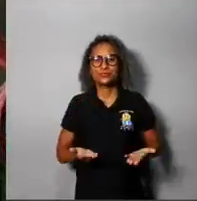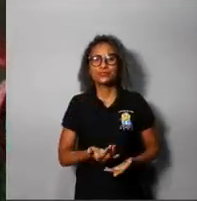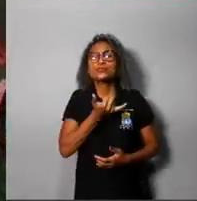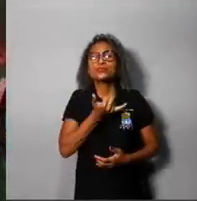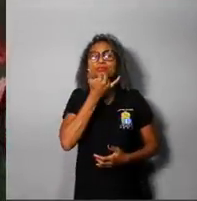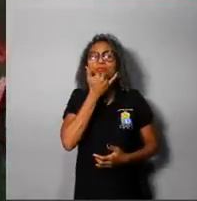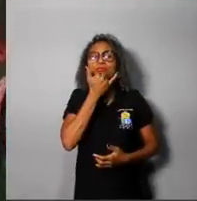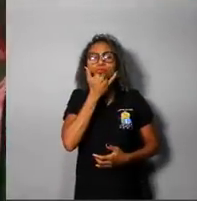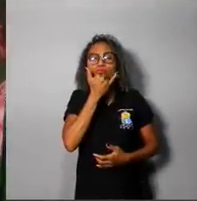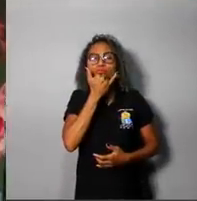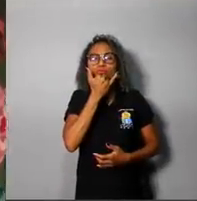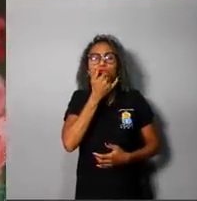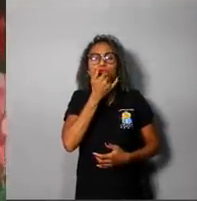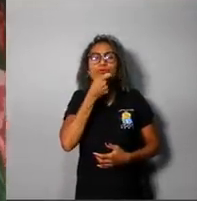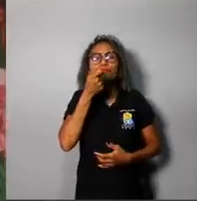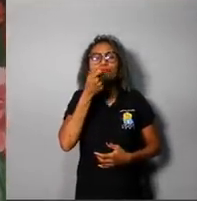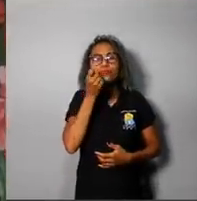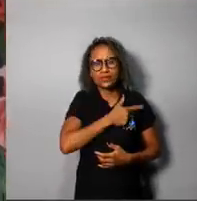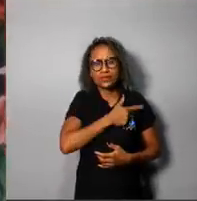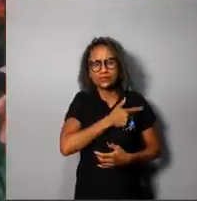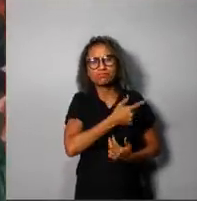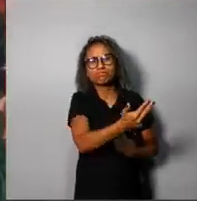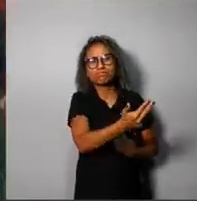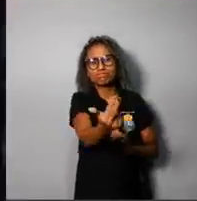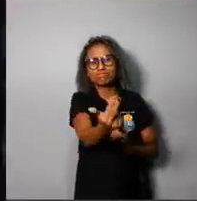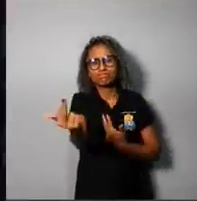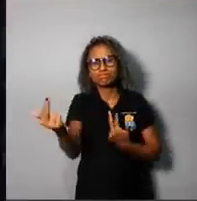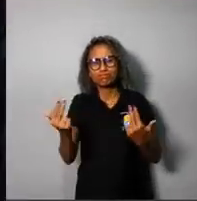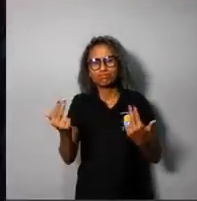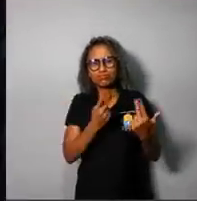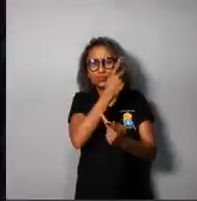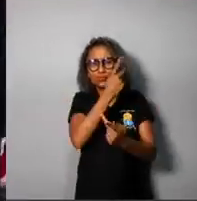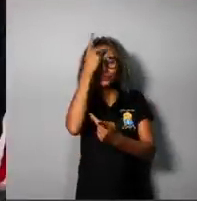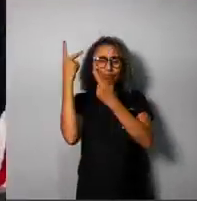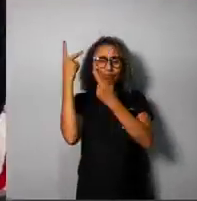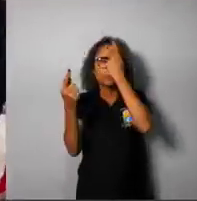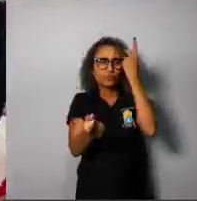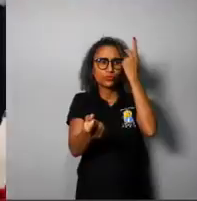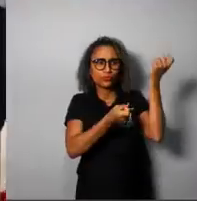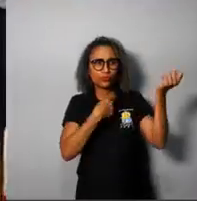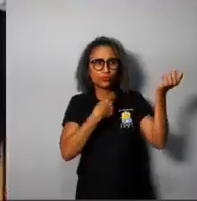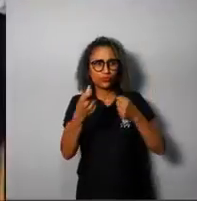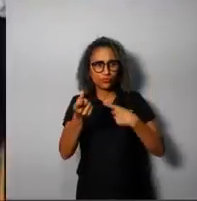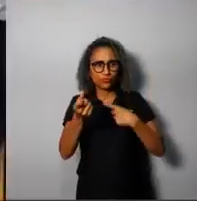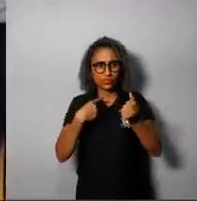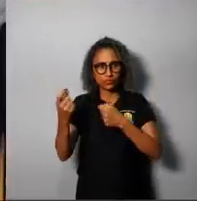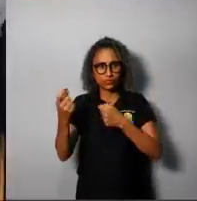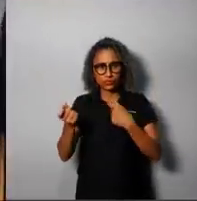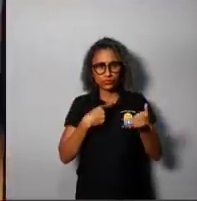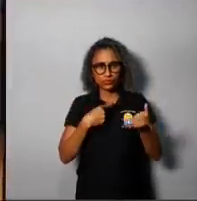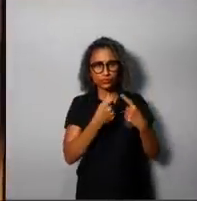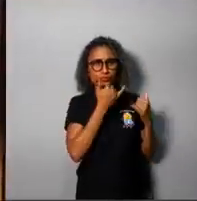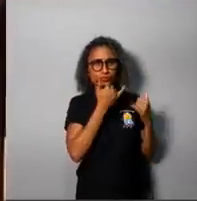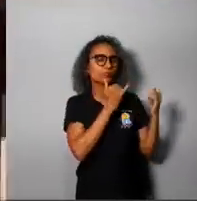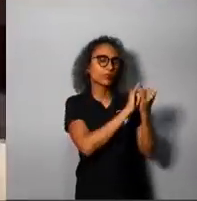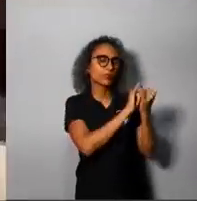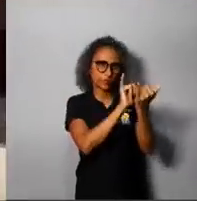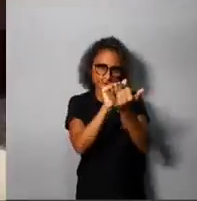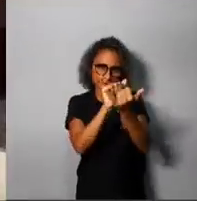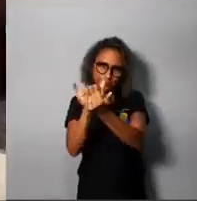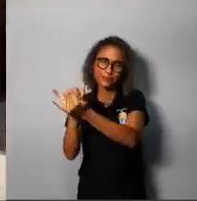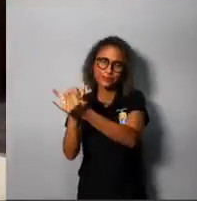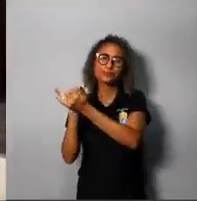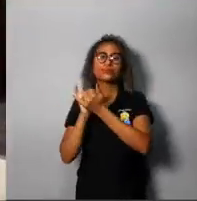nossas ofensas, assim como nós perdoamos a quem nos tem ofendido. E não nos